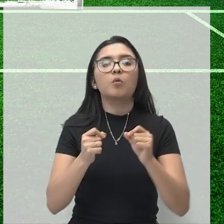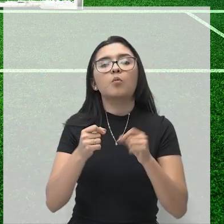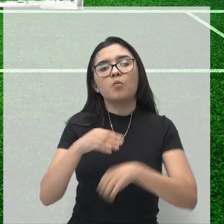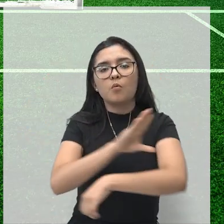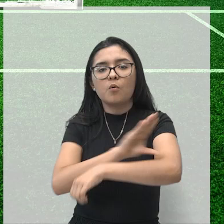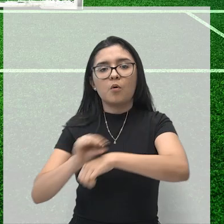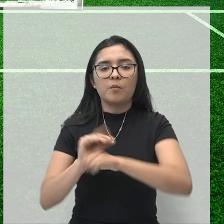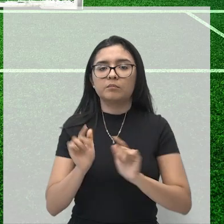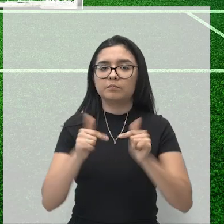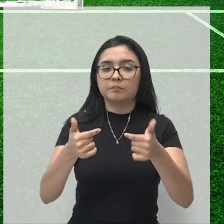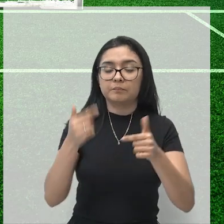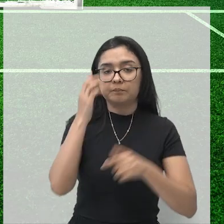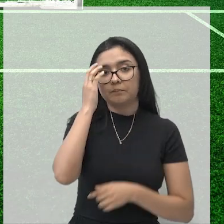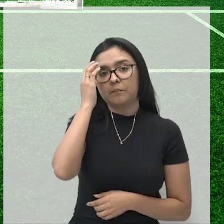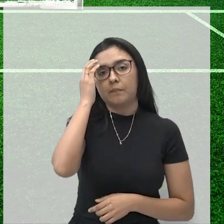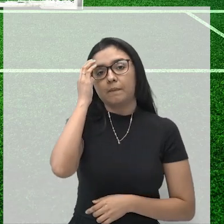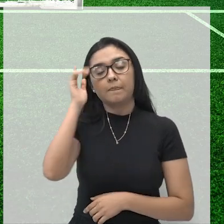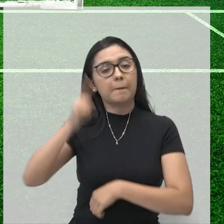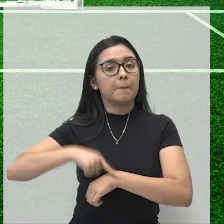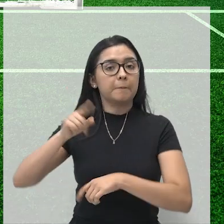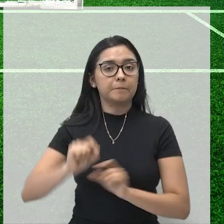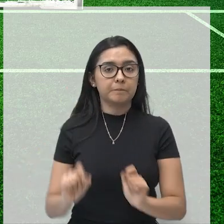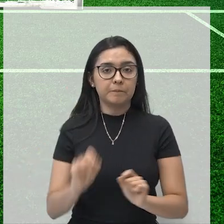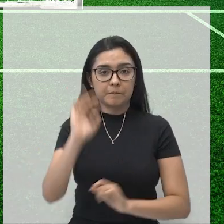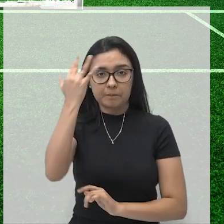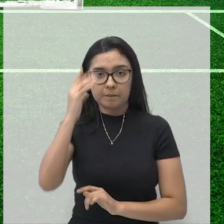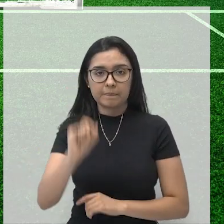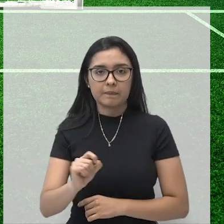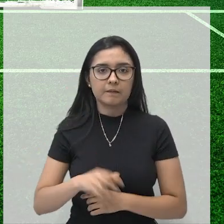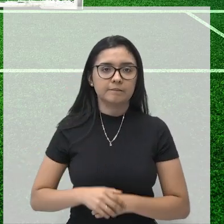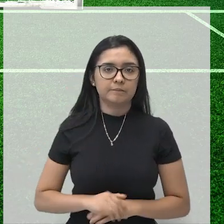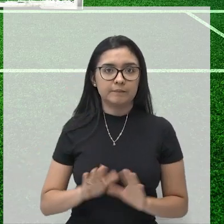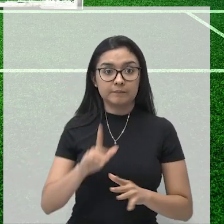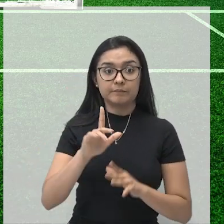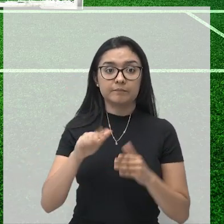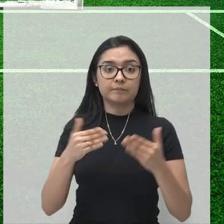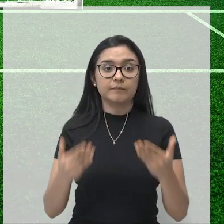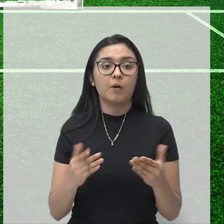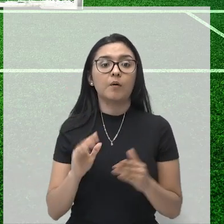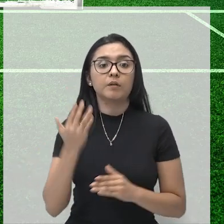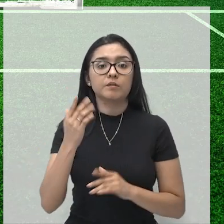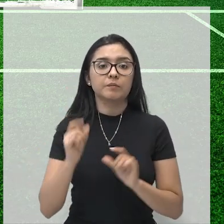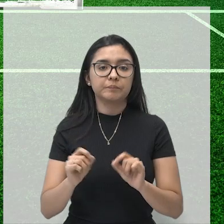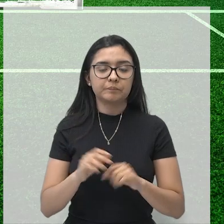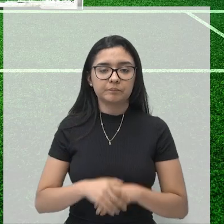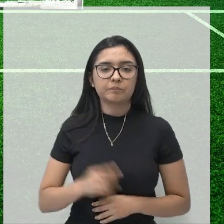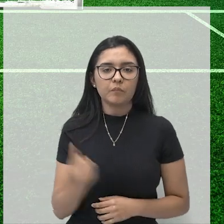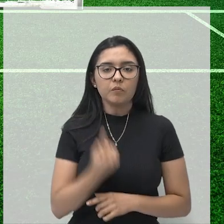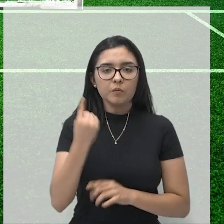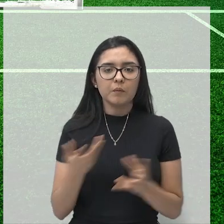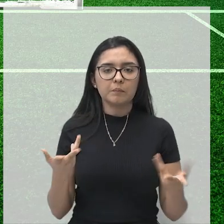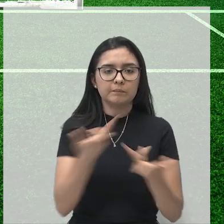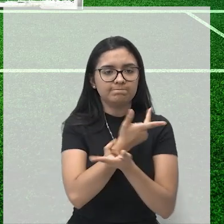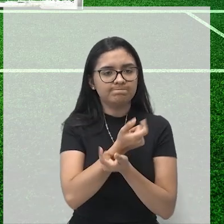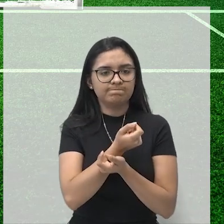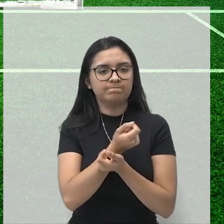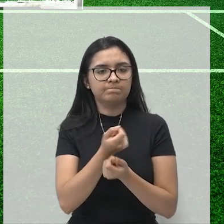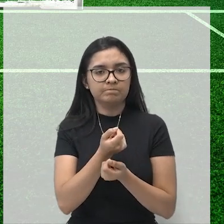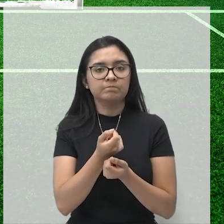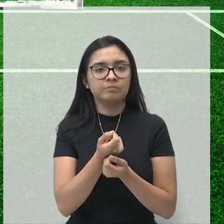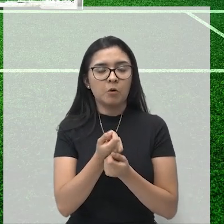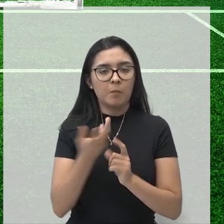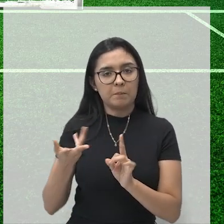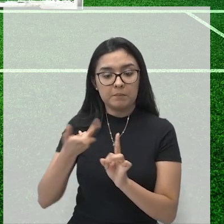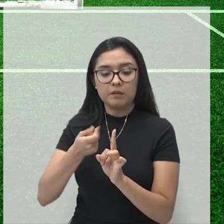ação. E é nesse momento que acontece a decisão. Com uma habilidade